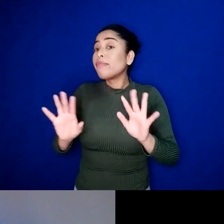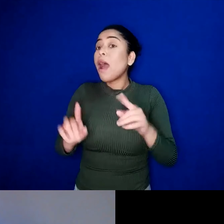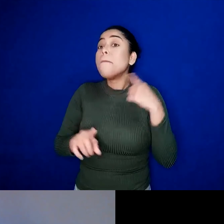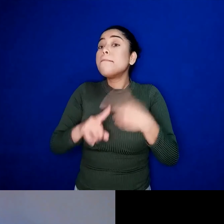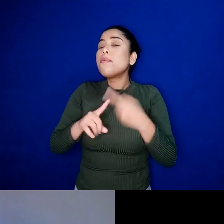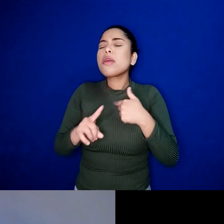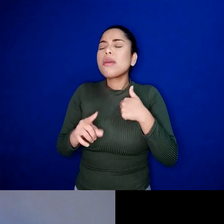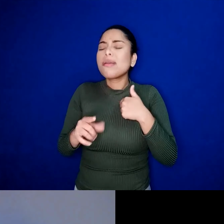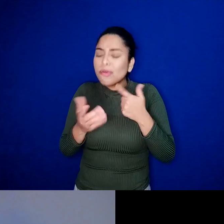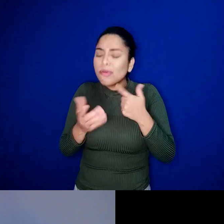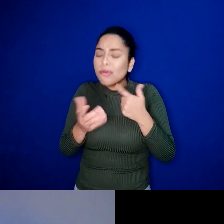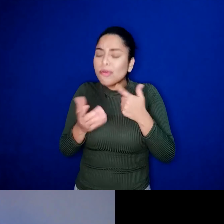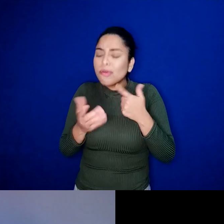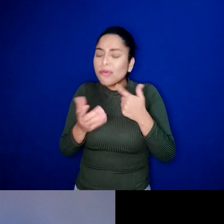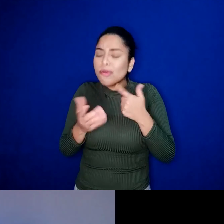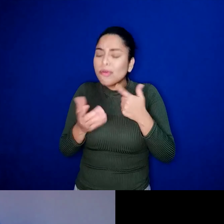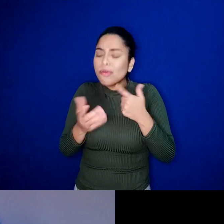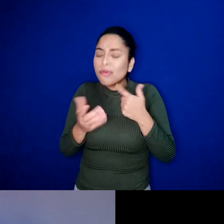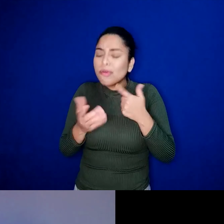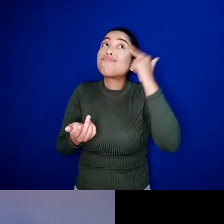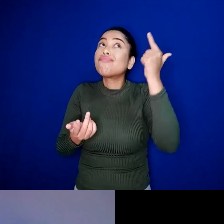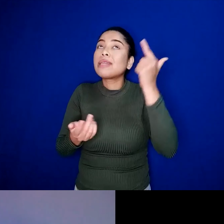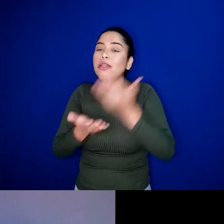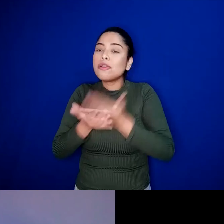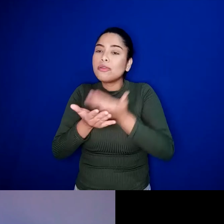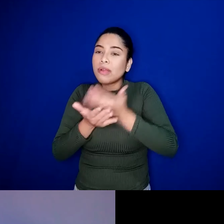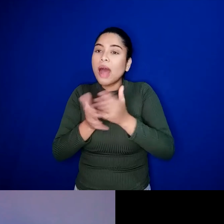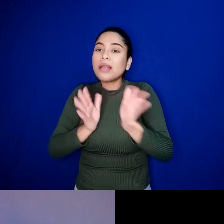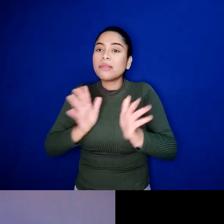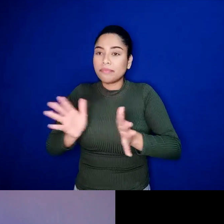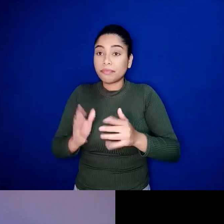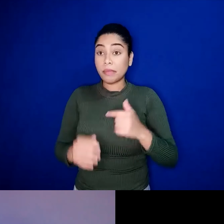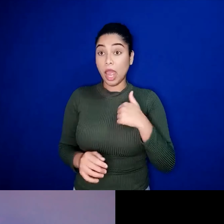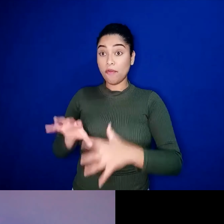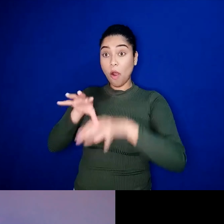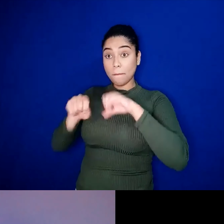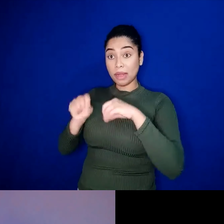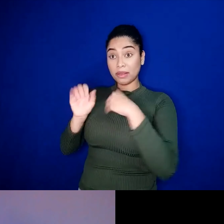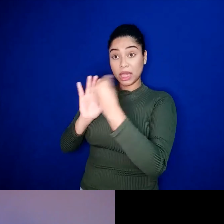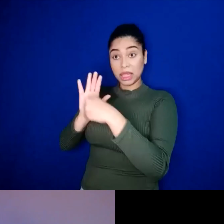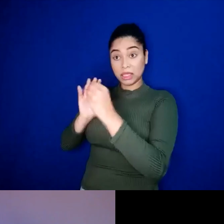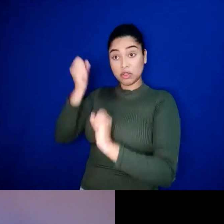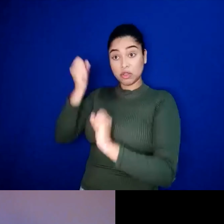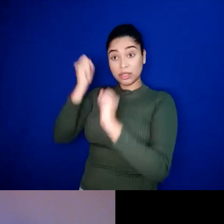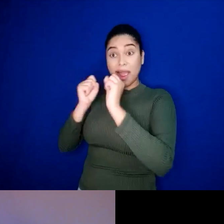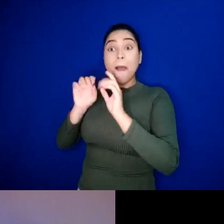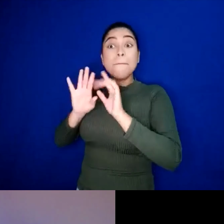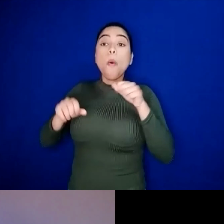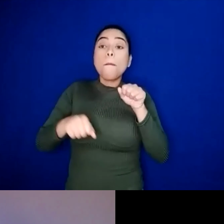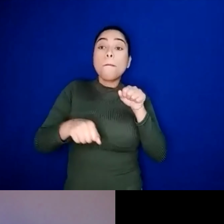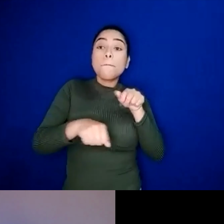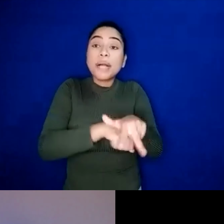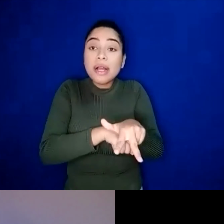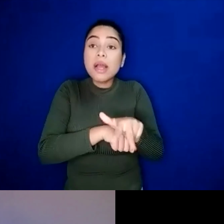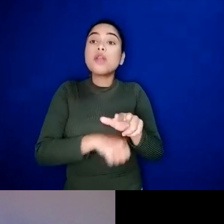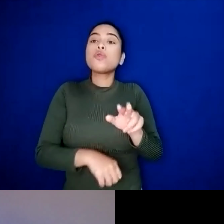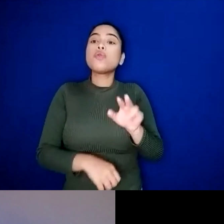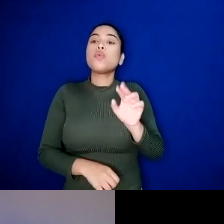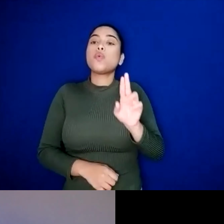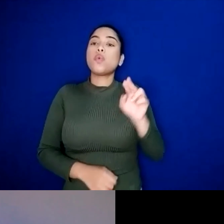acessibilidade eu sou formado em desenho industrial mas quando eu entrei no Unibanco que nem era o Itaú ainda eu entrei em 2008